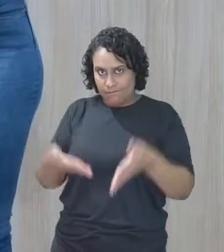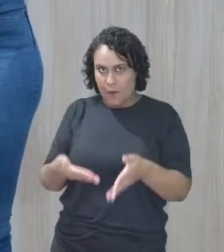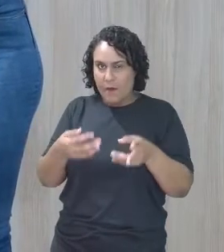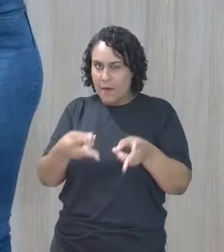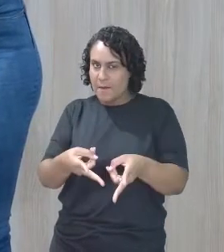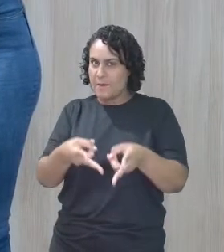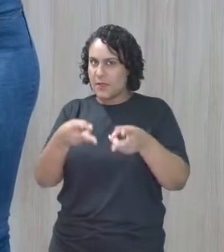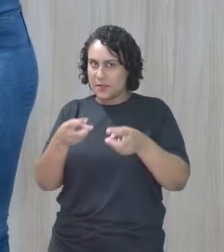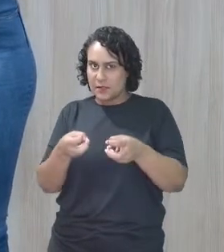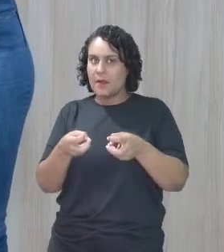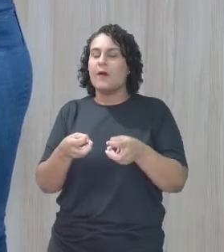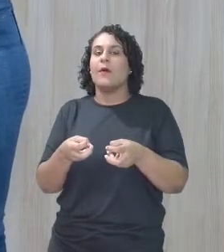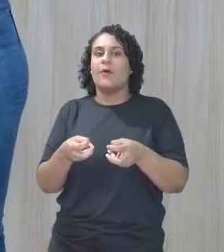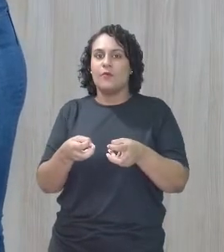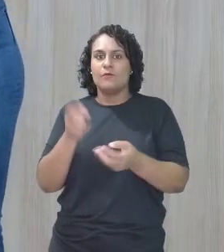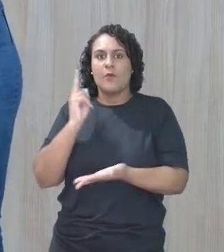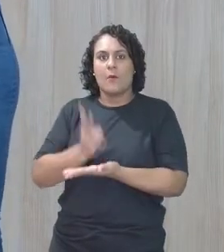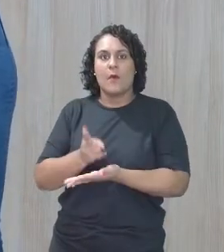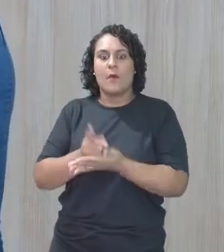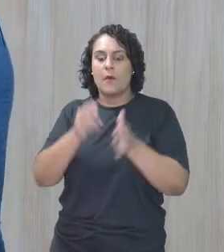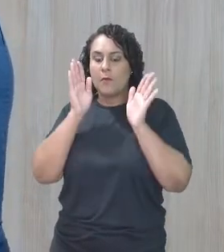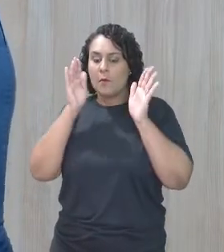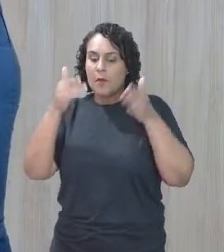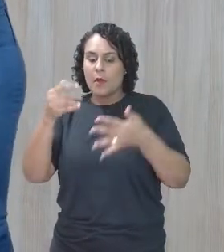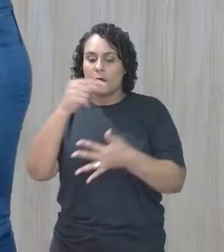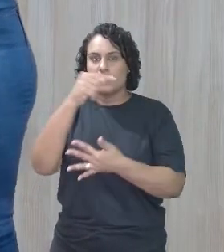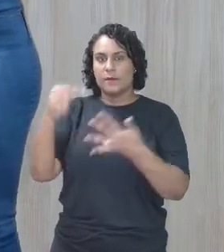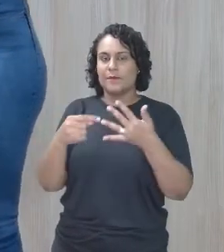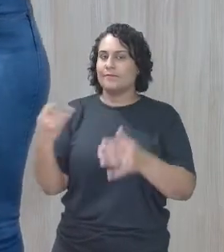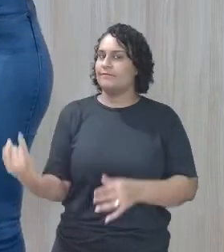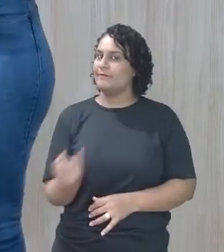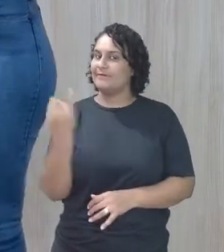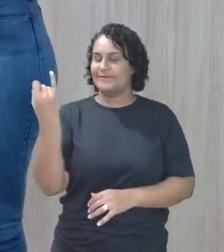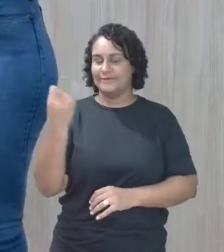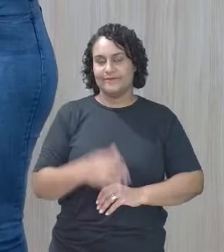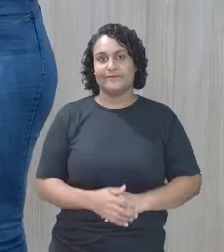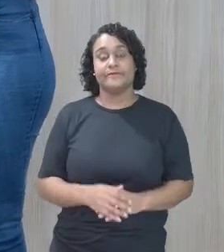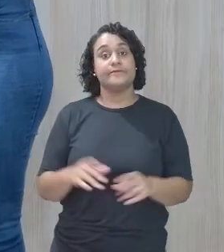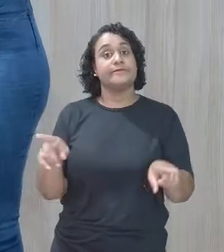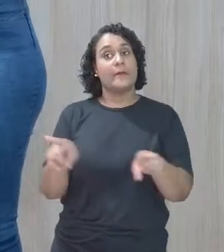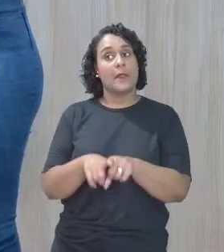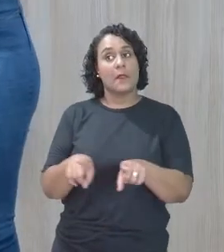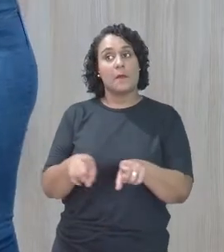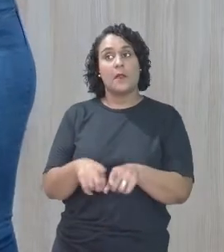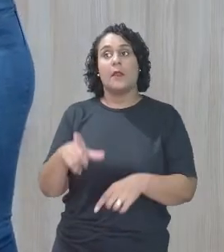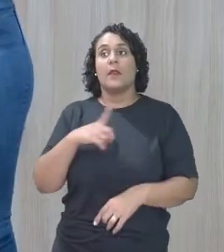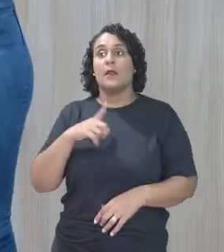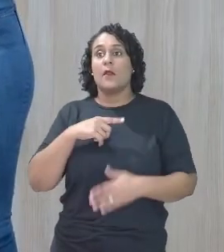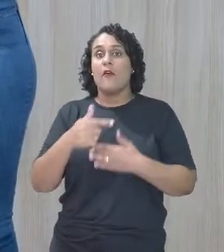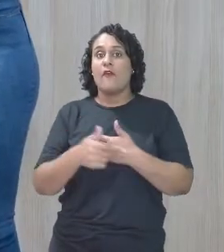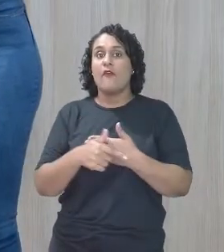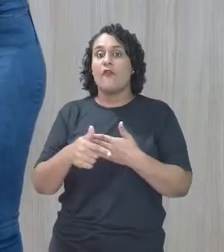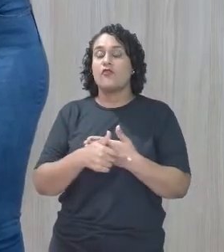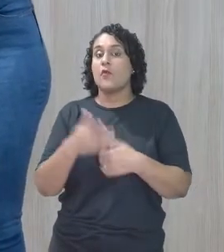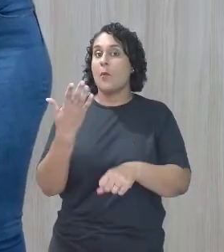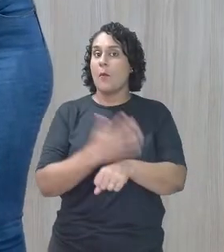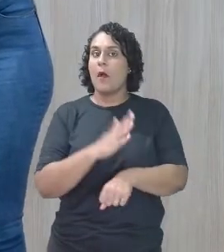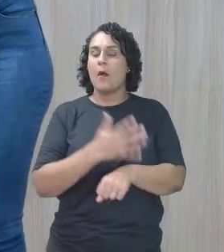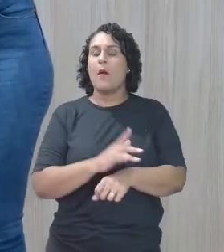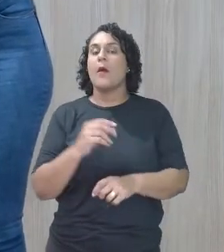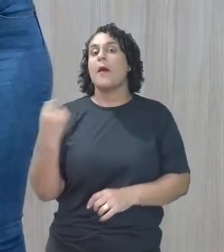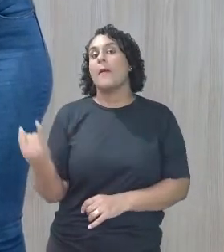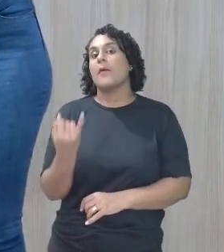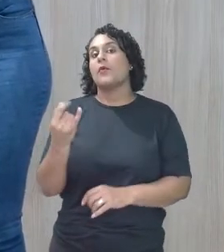concentração, percepção, manutenção do foco, que são aspectos indispensáveis. E aí a gente tem as funções executivas que